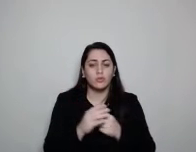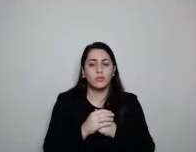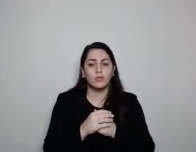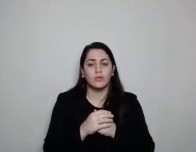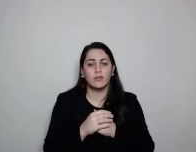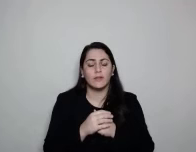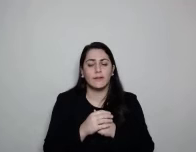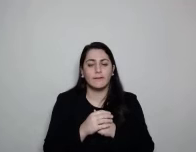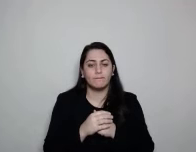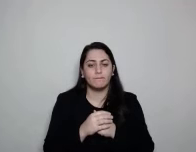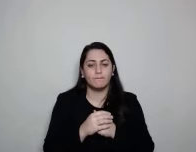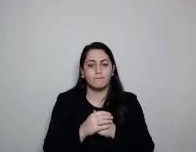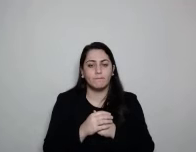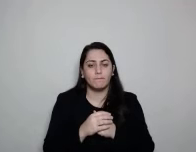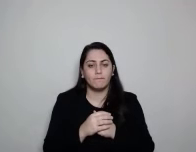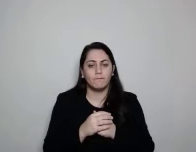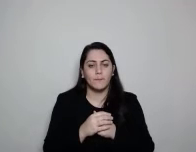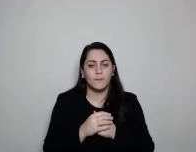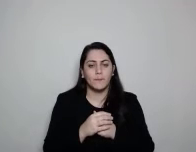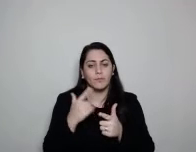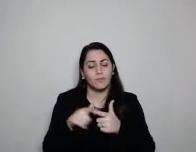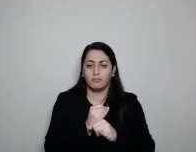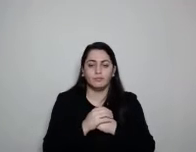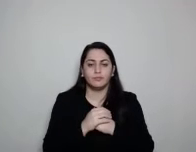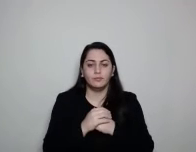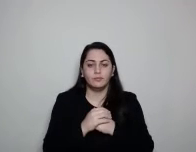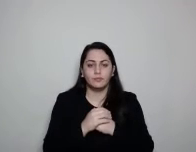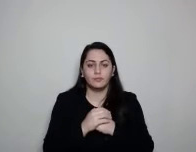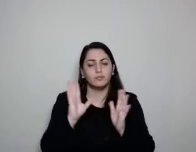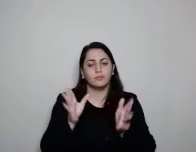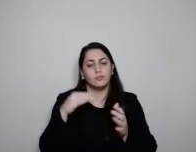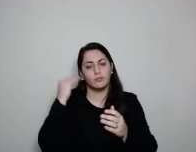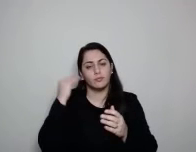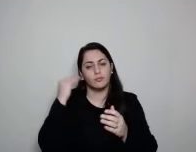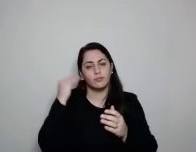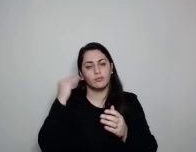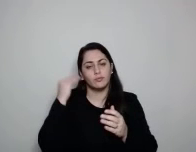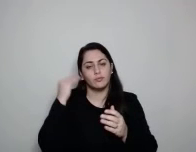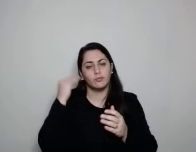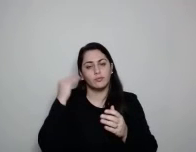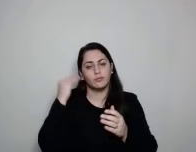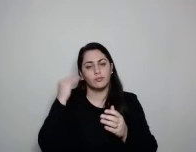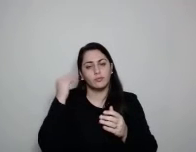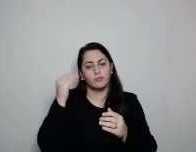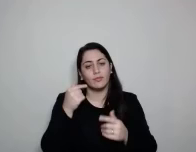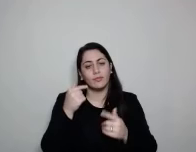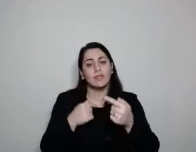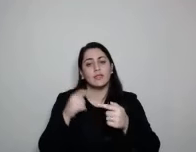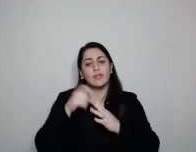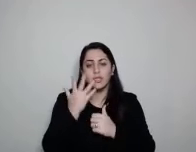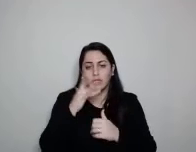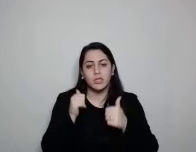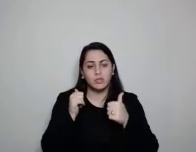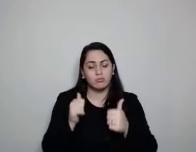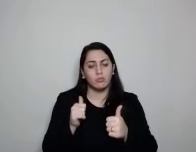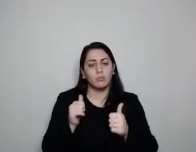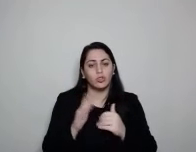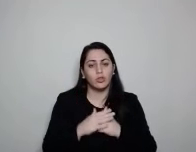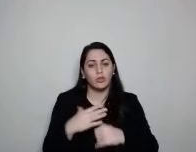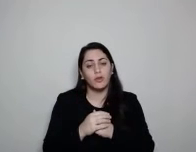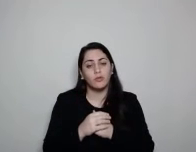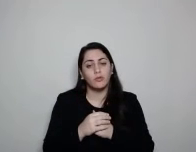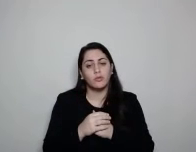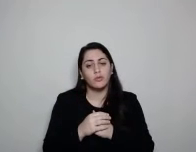As crianças já estão estabilizadas. O maior ponto que a gente sente, né, de benefício para as crianças